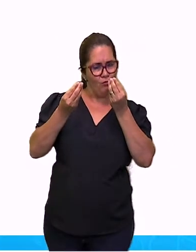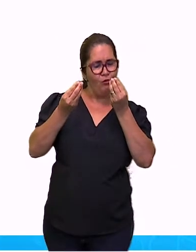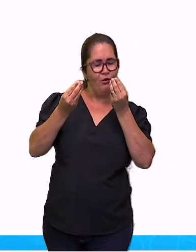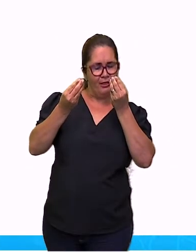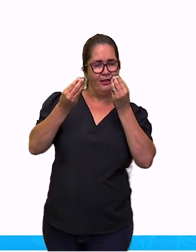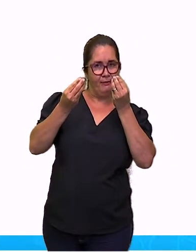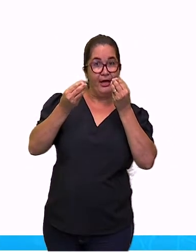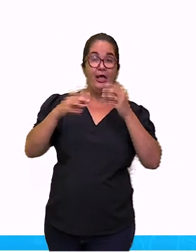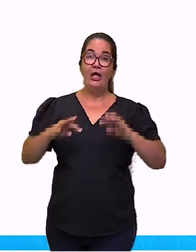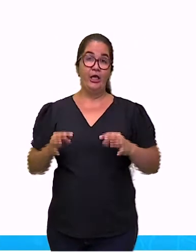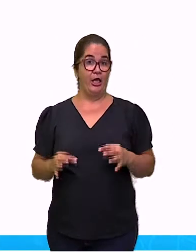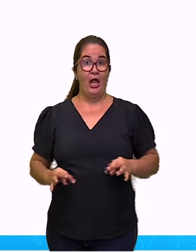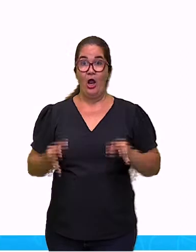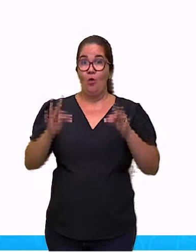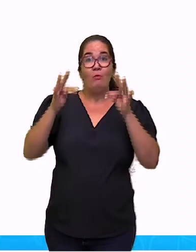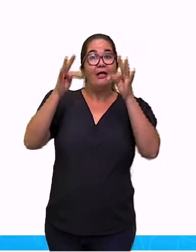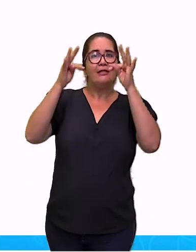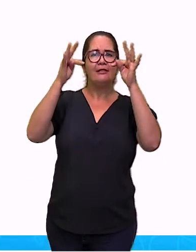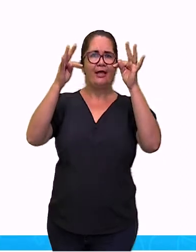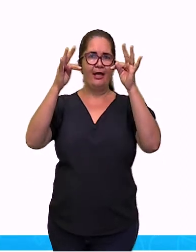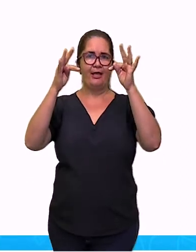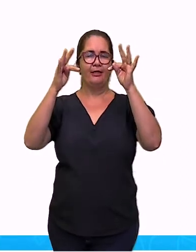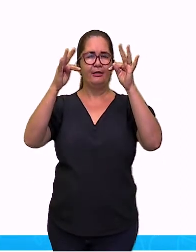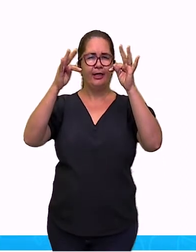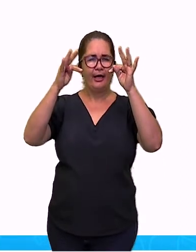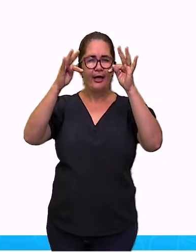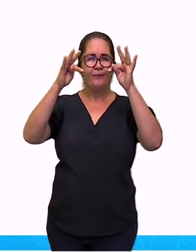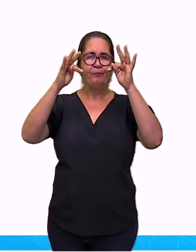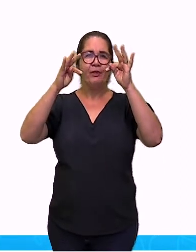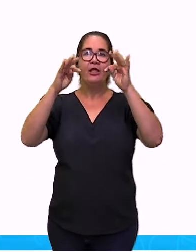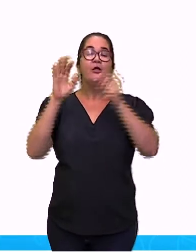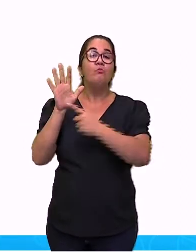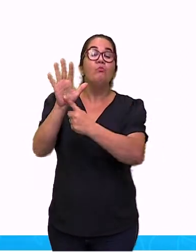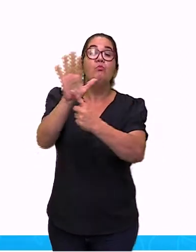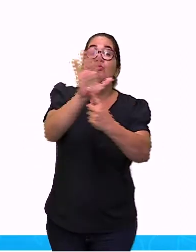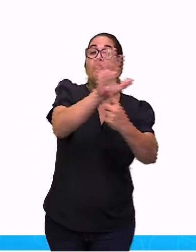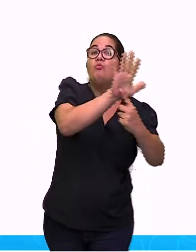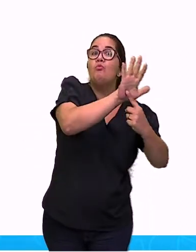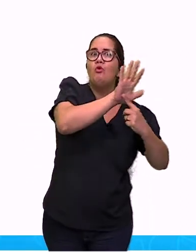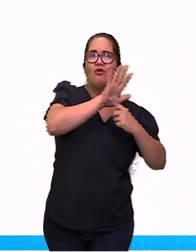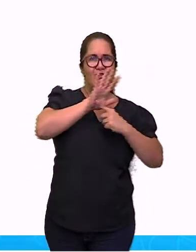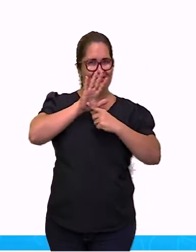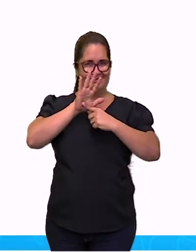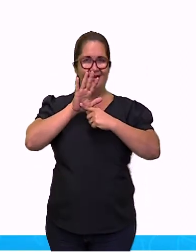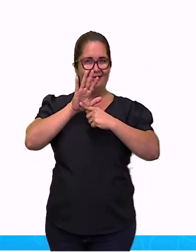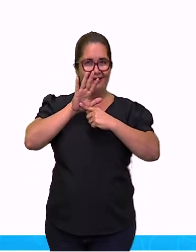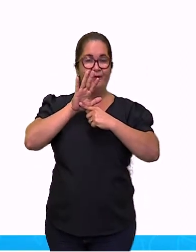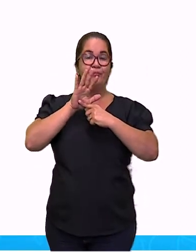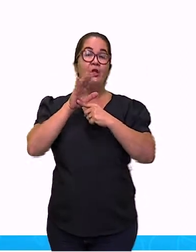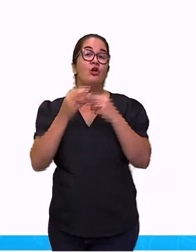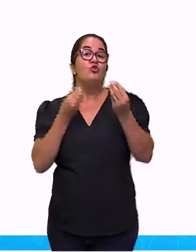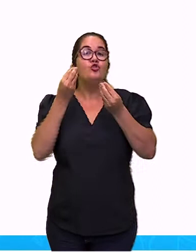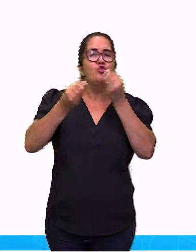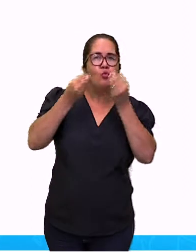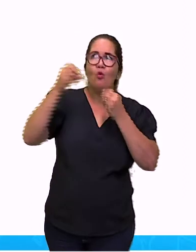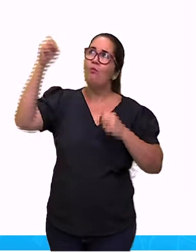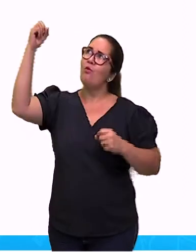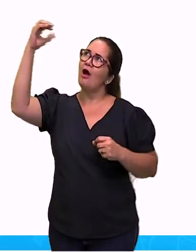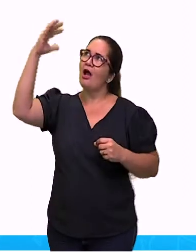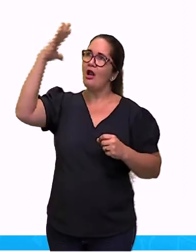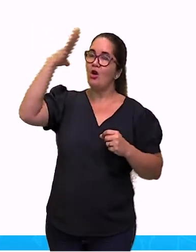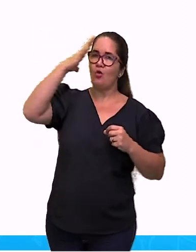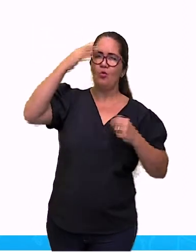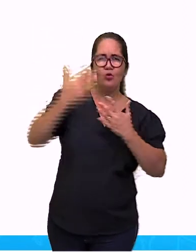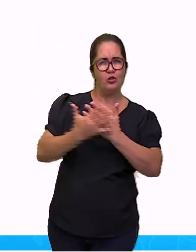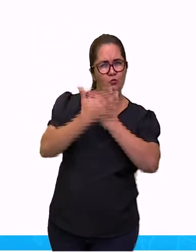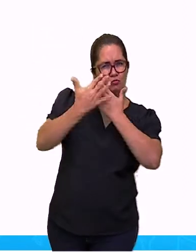ponctilismo, cromoluminarismo, neoimpressionismo, pintura de pontos ou divisionismo. Então, vários nomes, né?